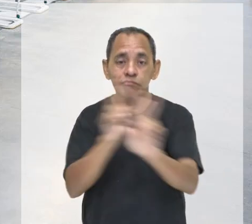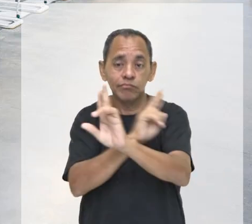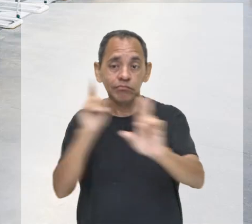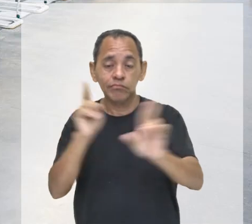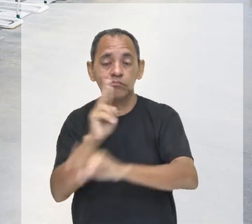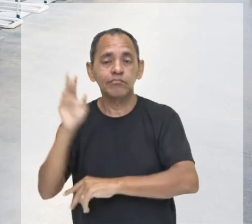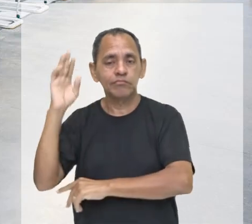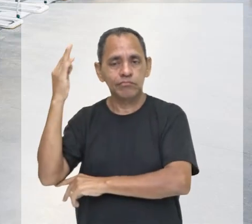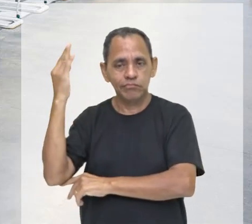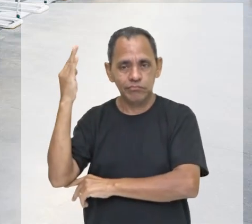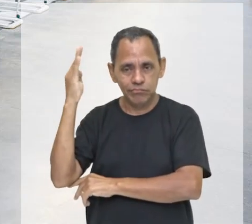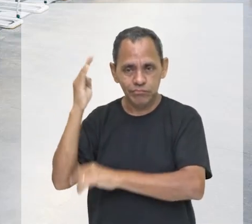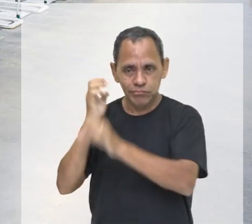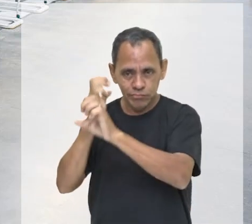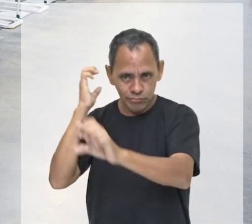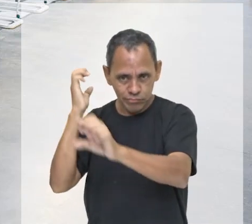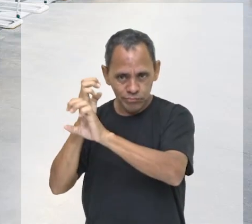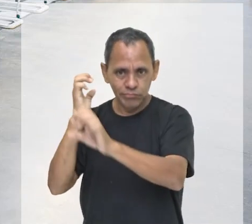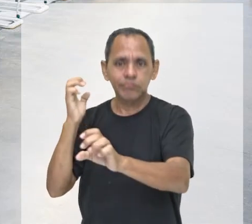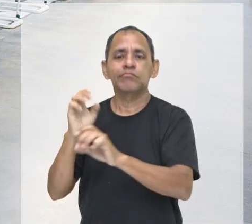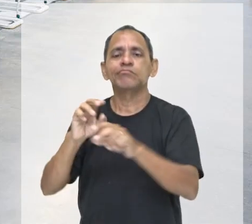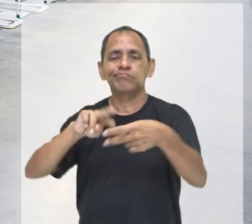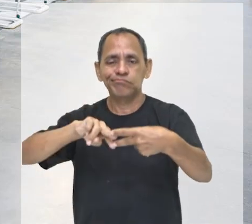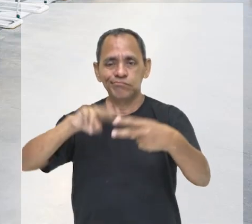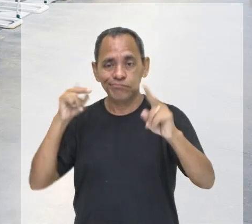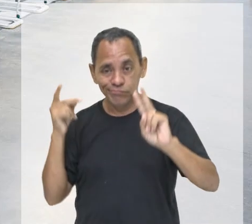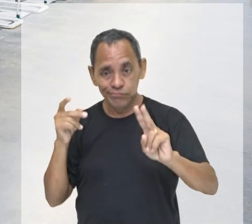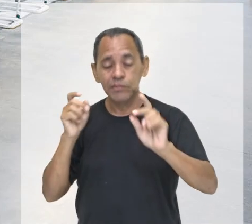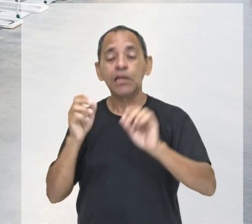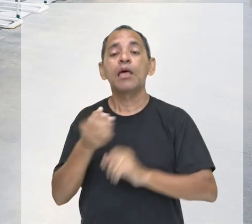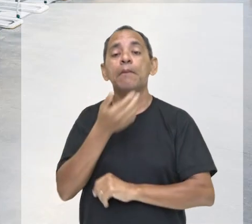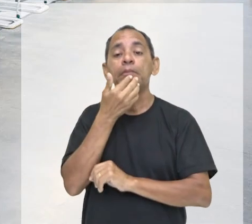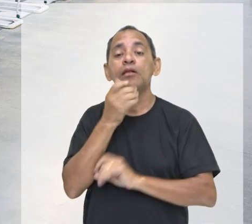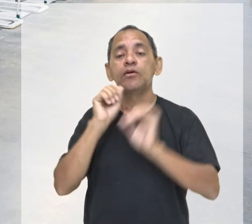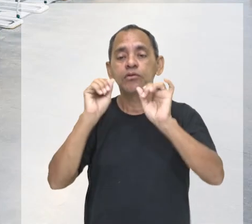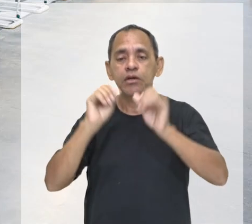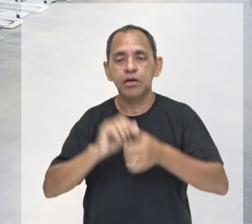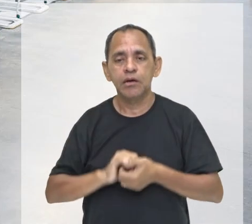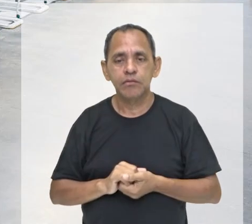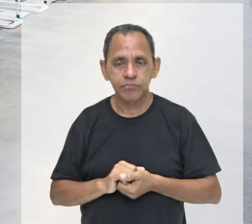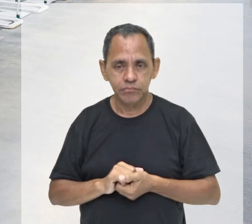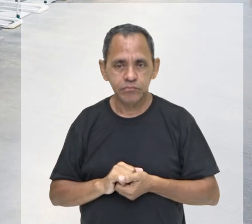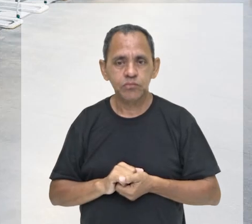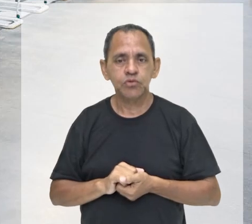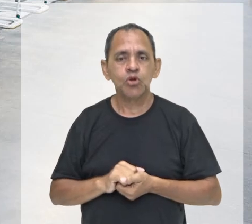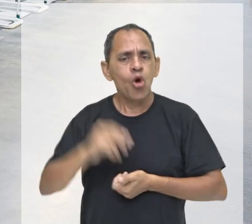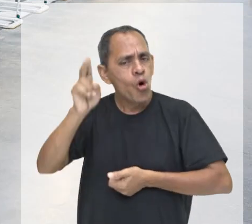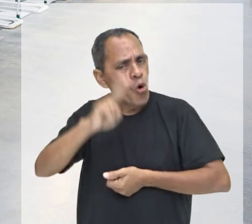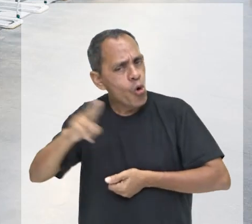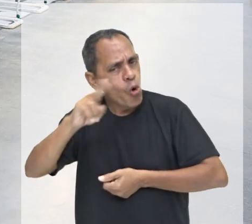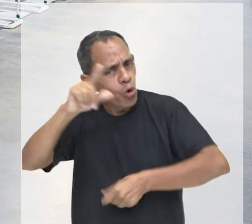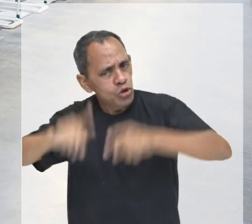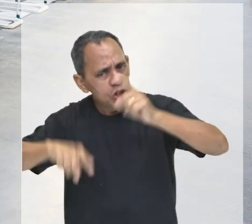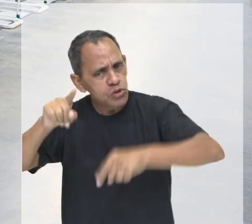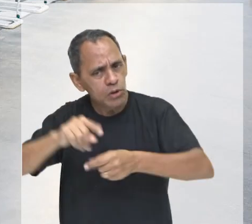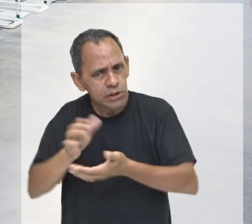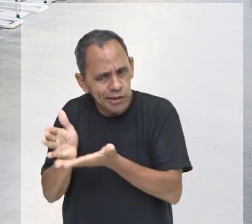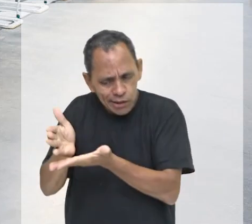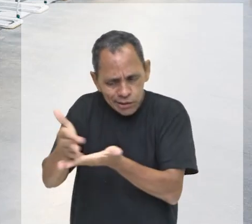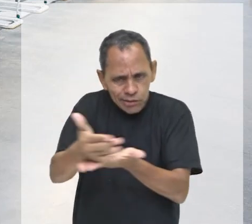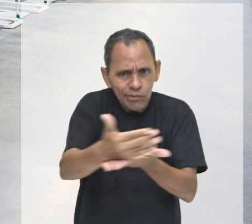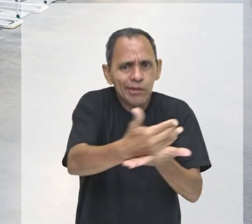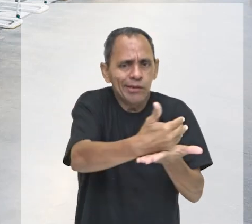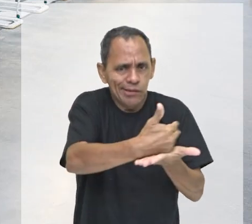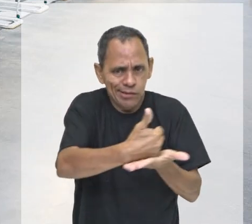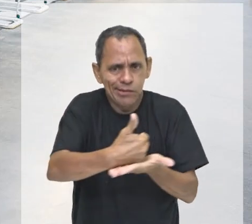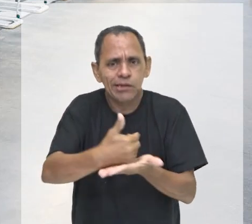engenharia genética, isso acaba melhorando, né? Melhora principalmente aí o rendimento das